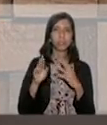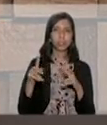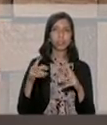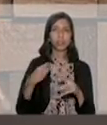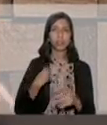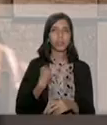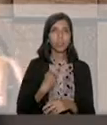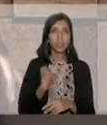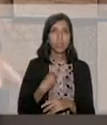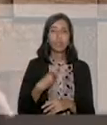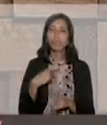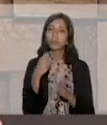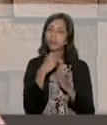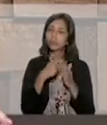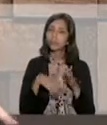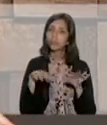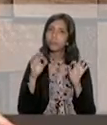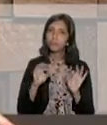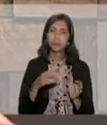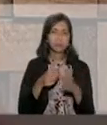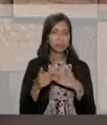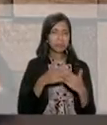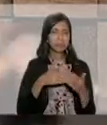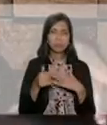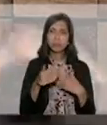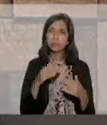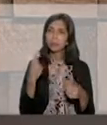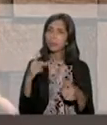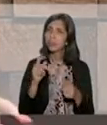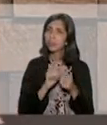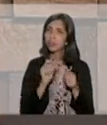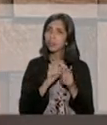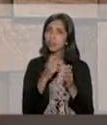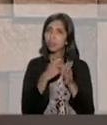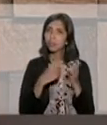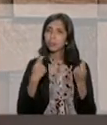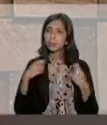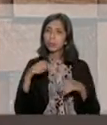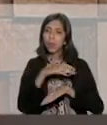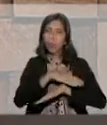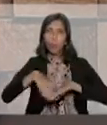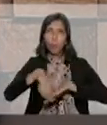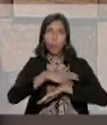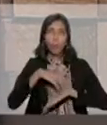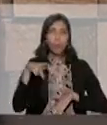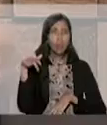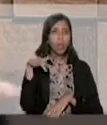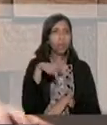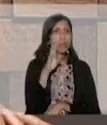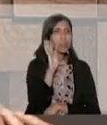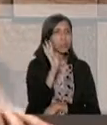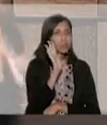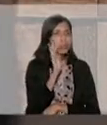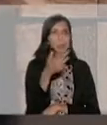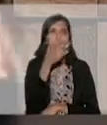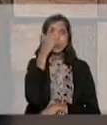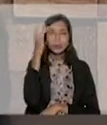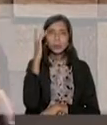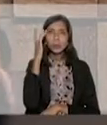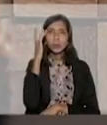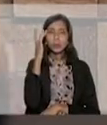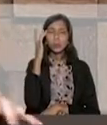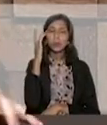Eu acho que um autor de verdade, qualquer que seja a obra dele, tem que andar na rua, tem que ouvir as pessoas,